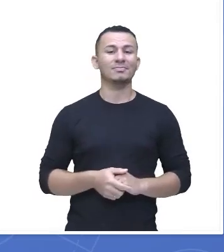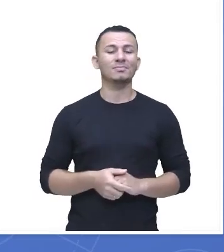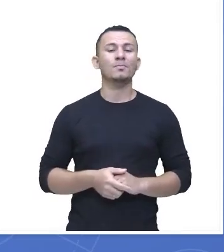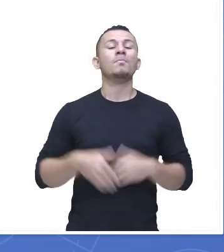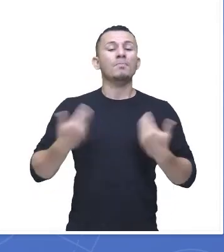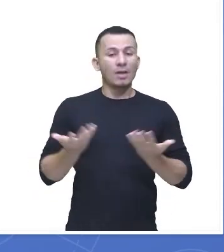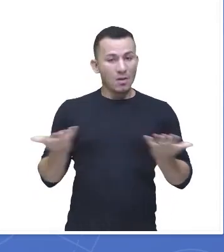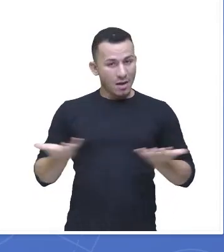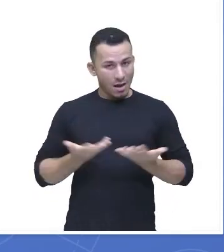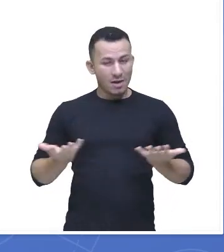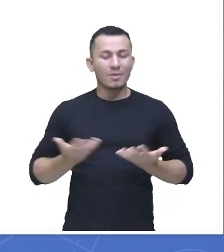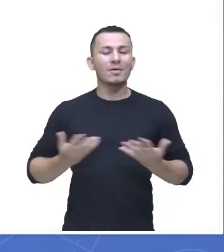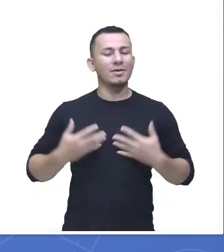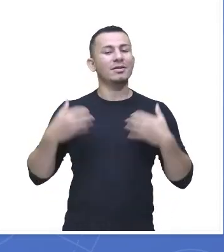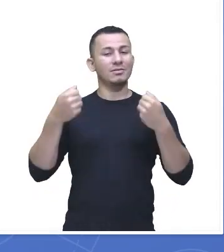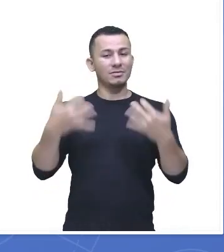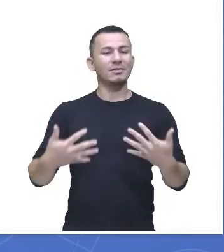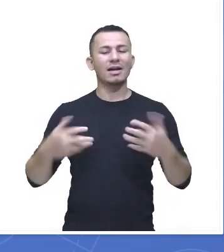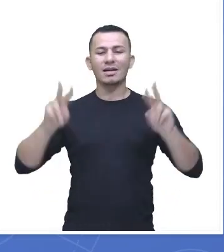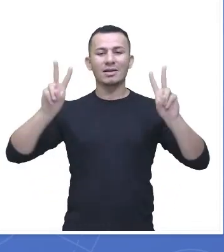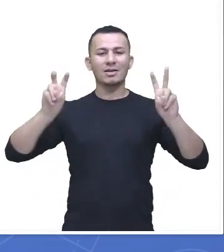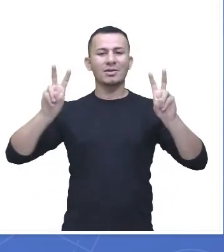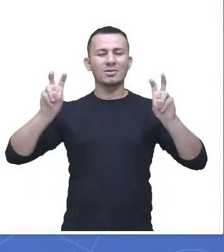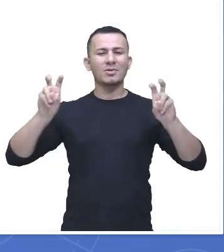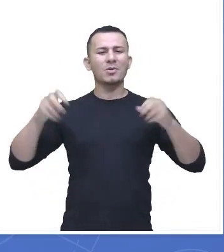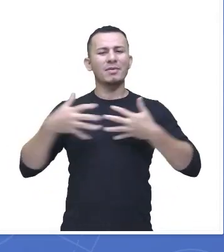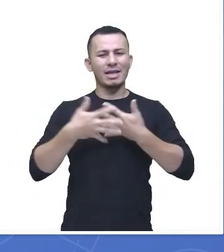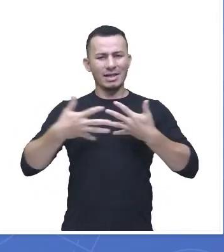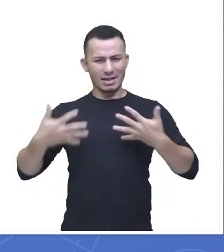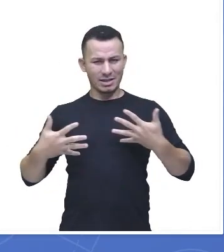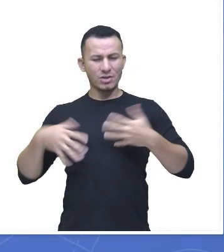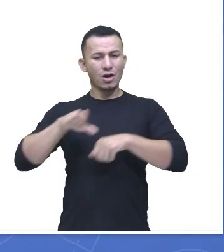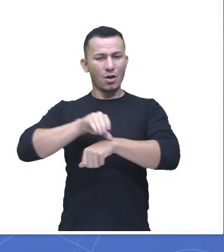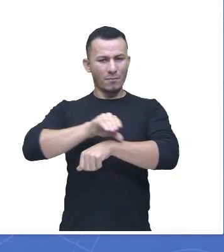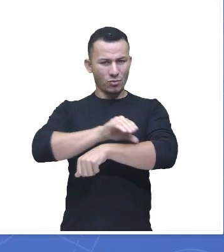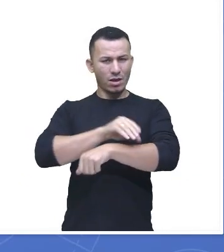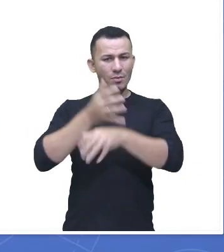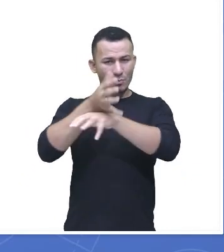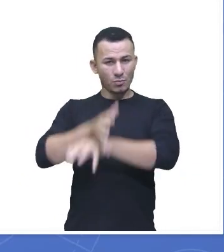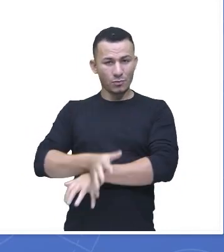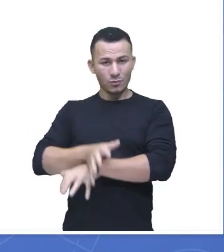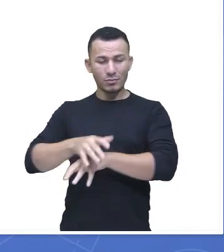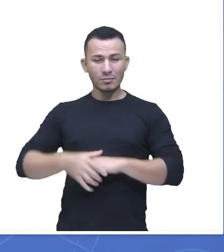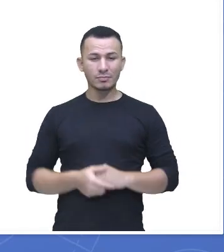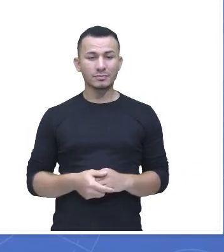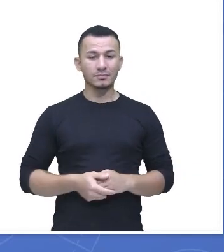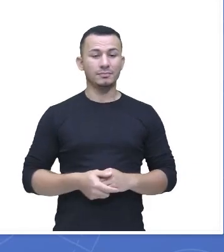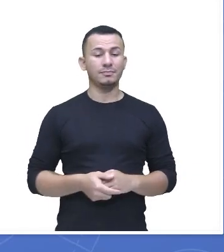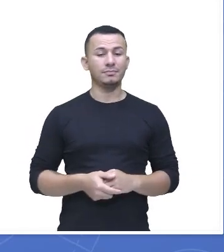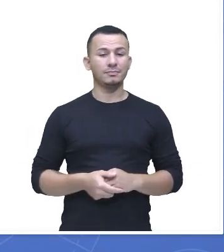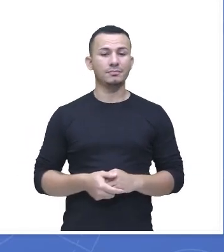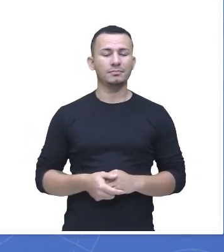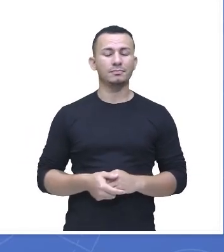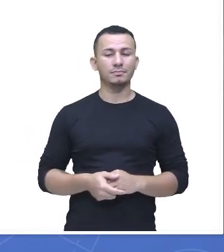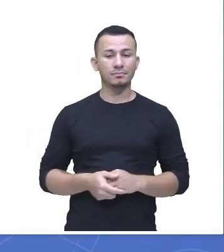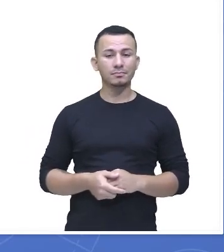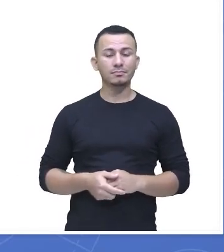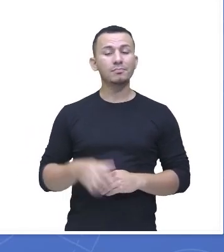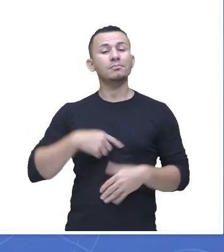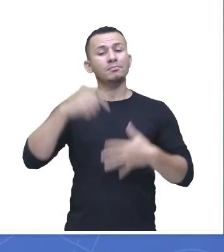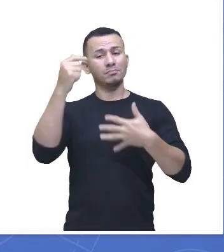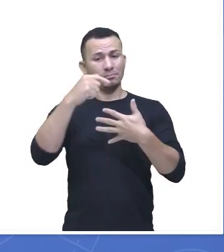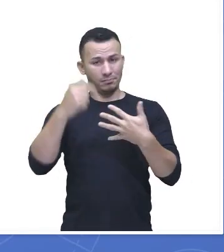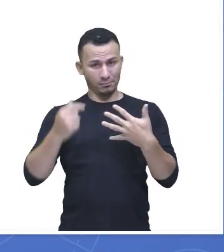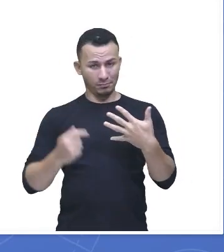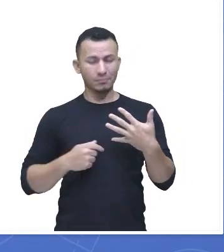lá falar sobre o tecido muscular esquelético. Vamos lá? Então, olha só, esses tecidos, eles